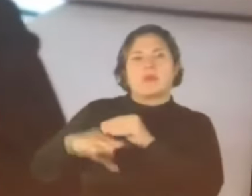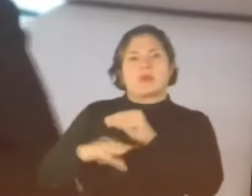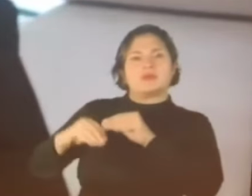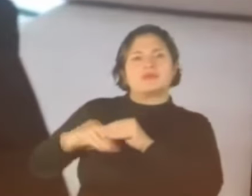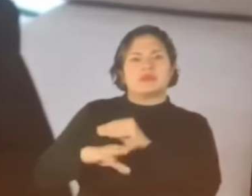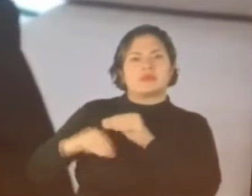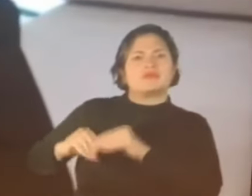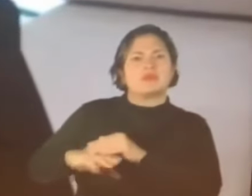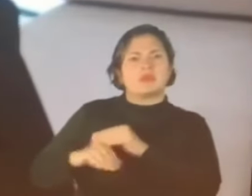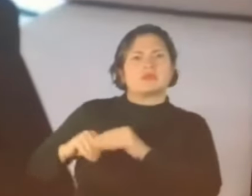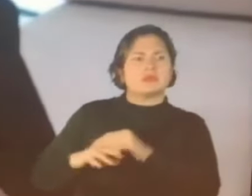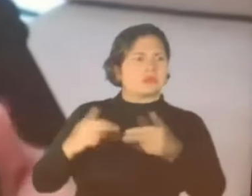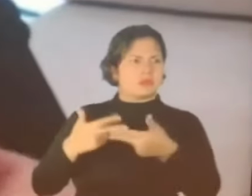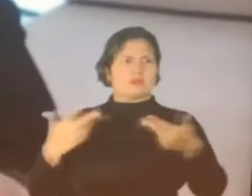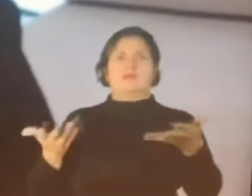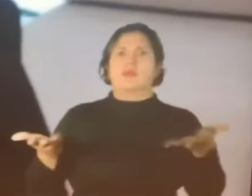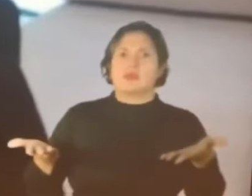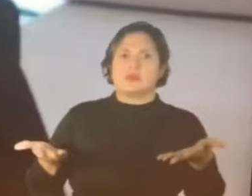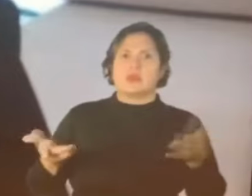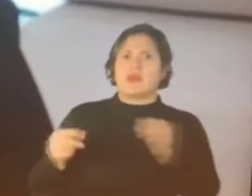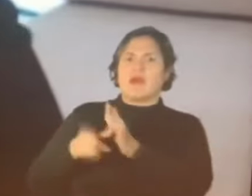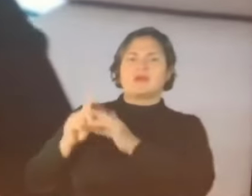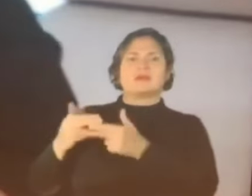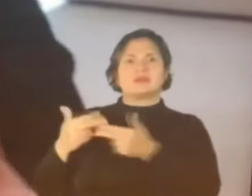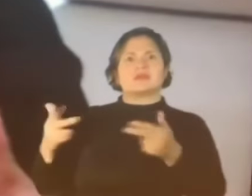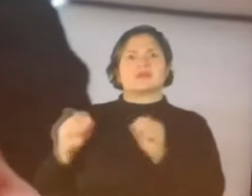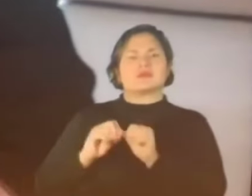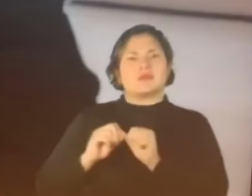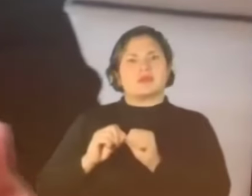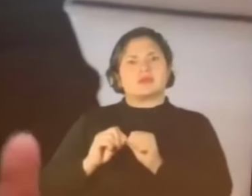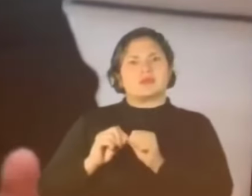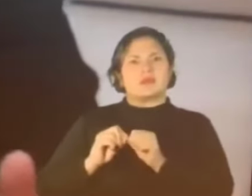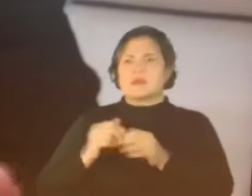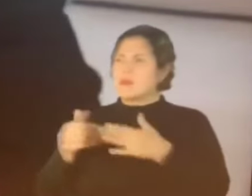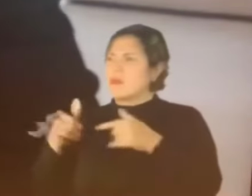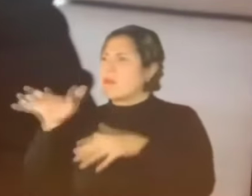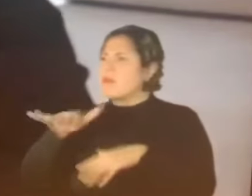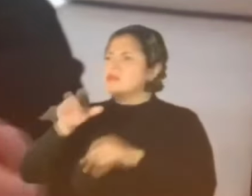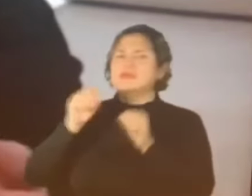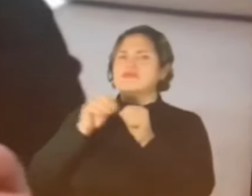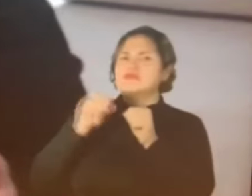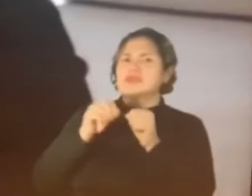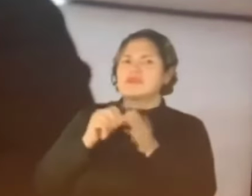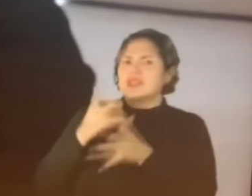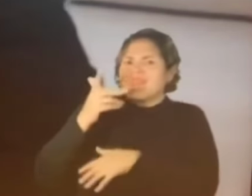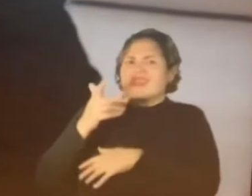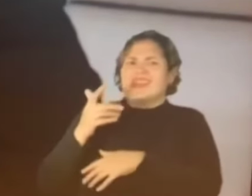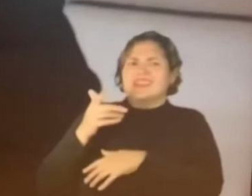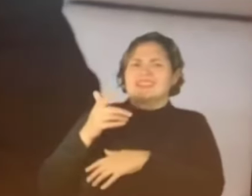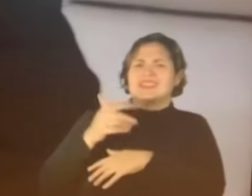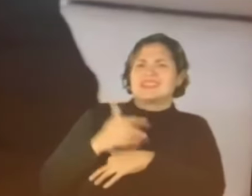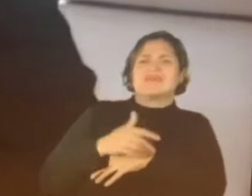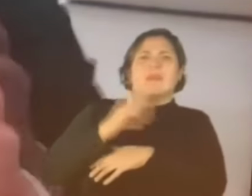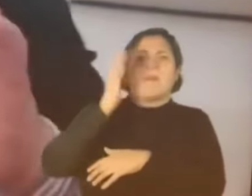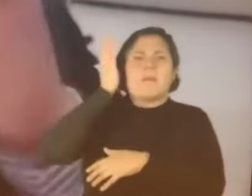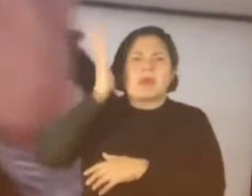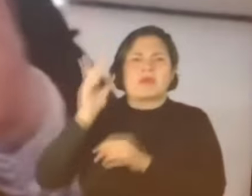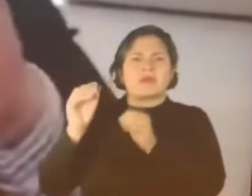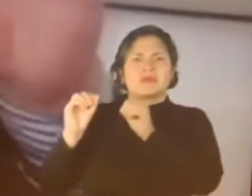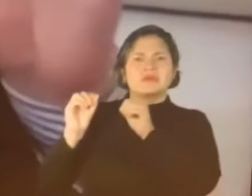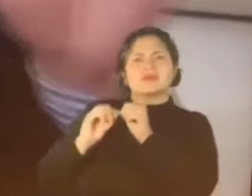de pedir das ações eleitorais, elas hoje podem ser feitas qualquer ação tola, desde que façam uma